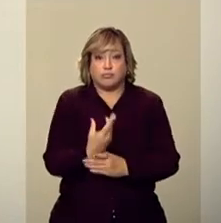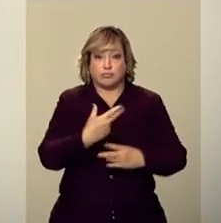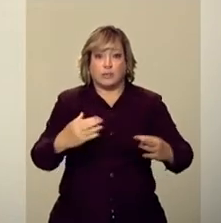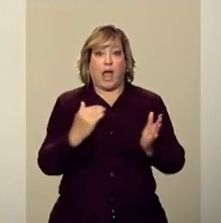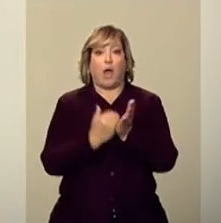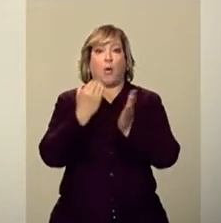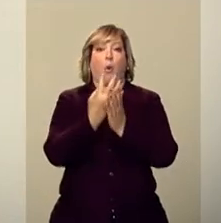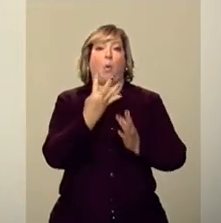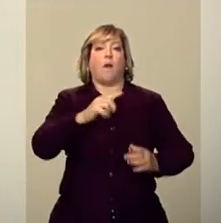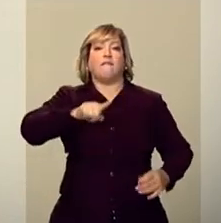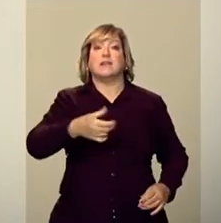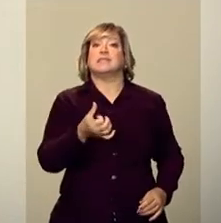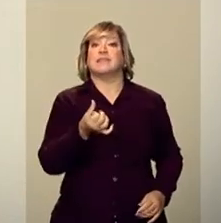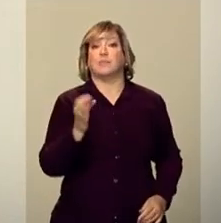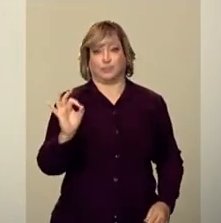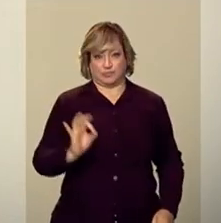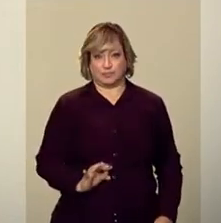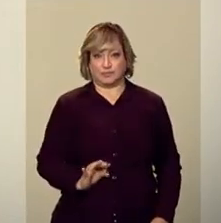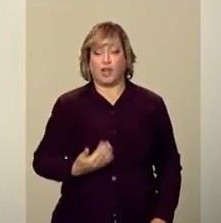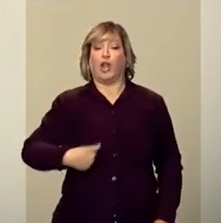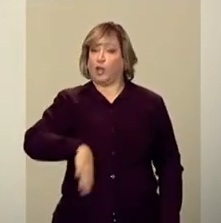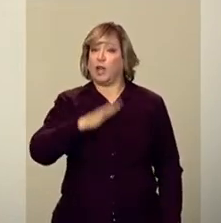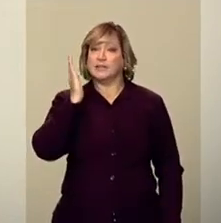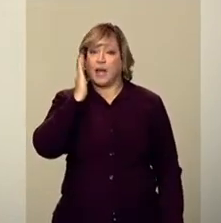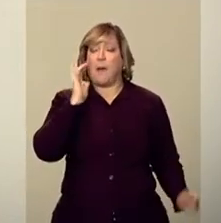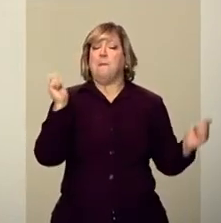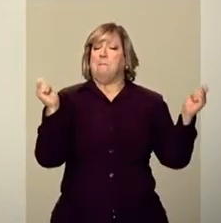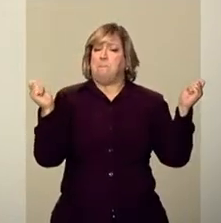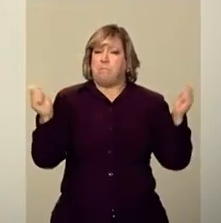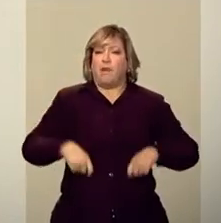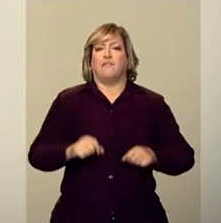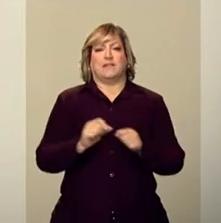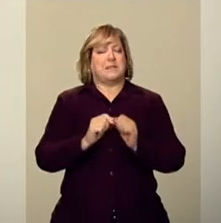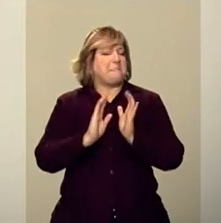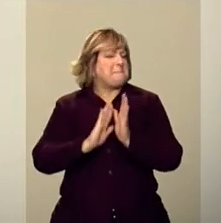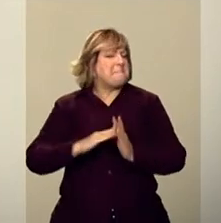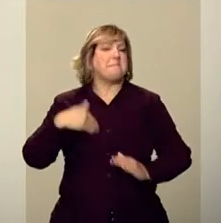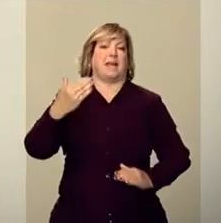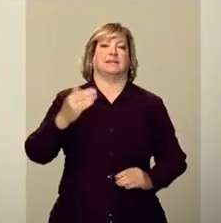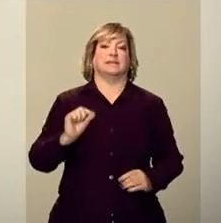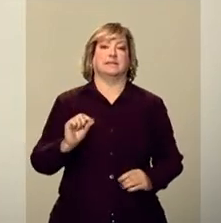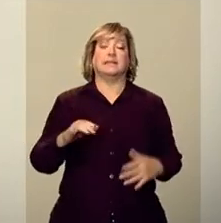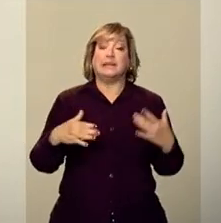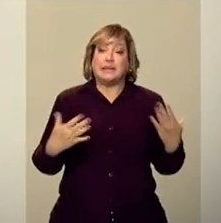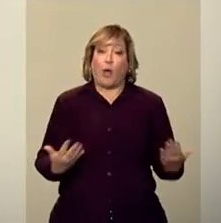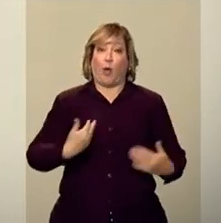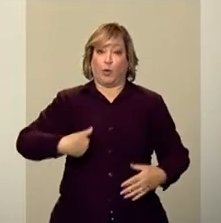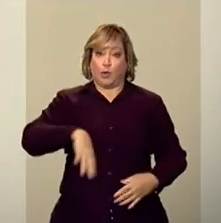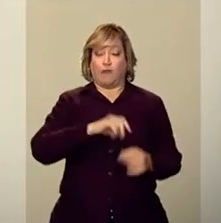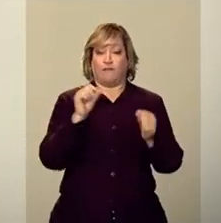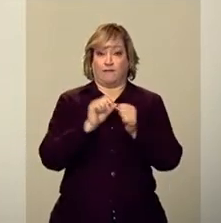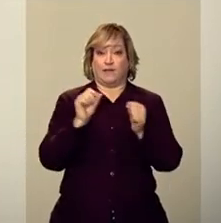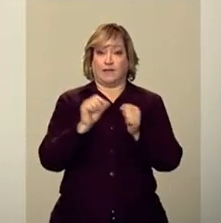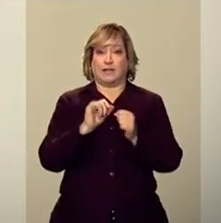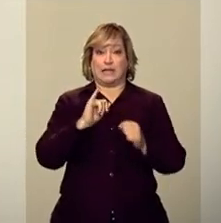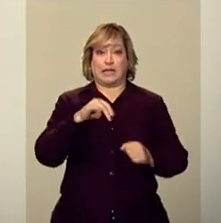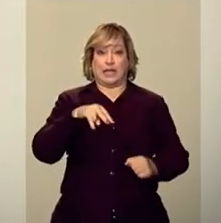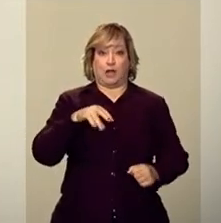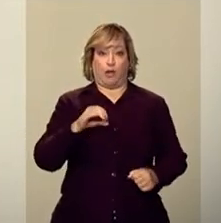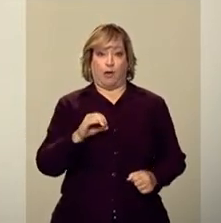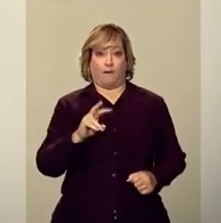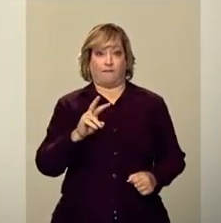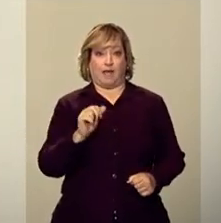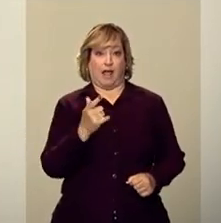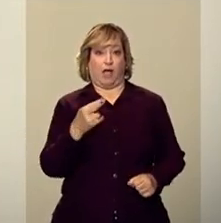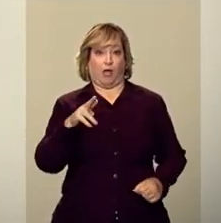4,6 e nós sabemos que podemos fazer mais ainda por isso Nós criamos o inovagro